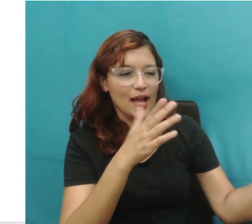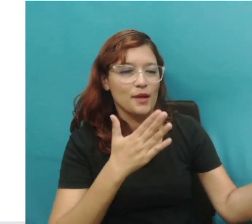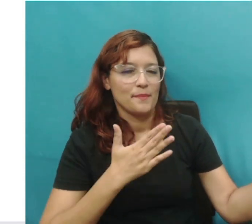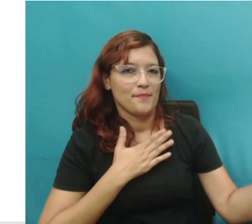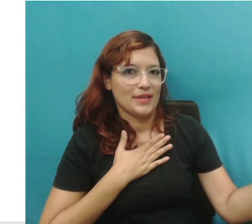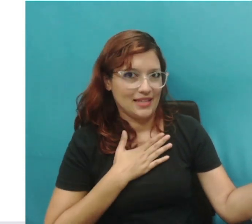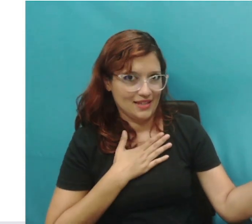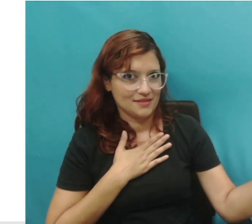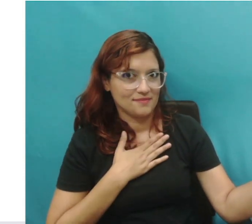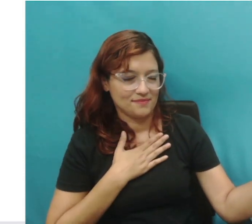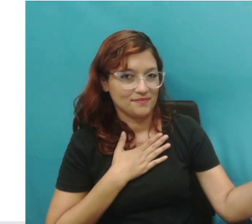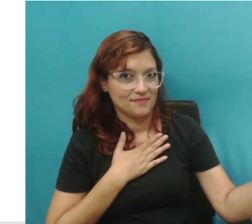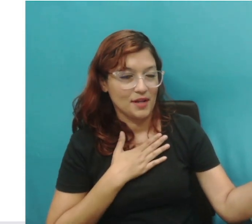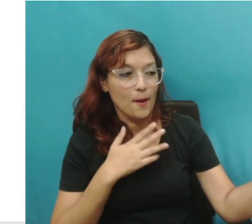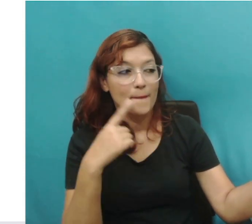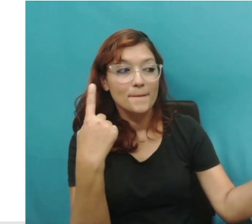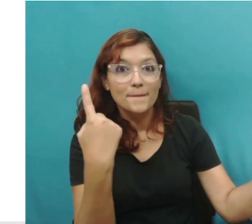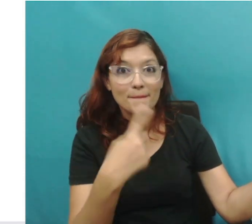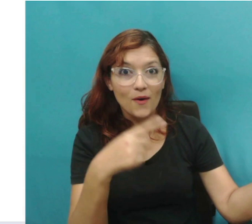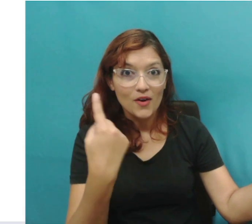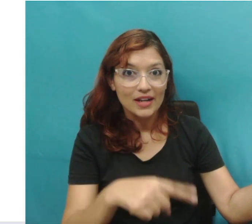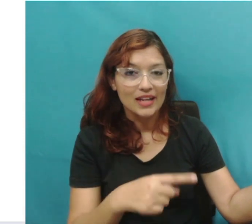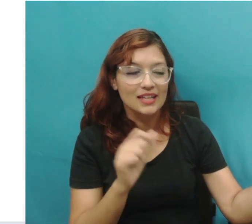caneta é minha.